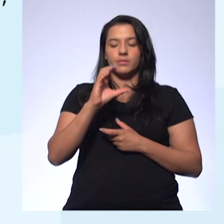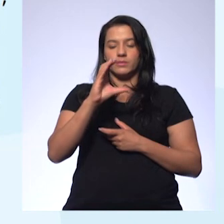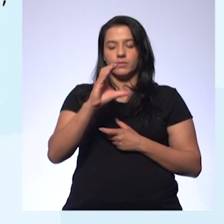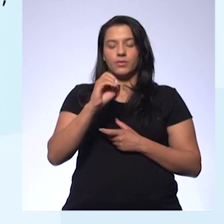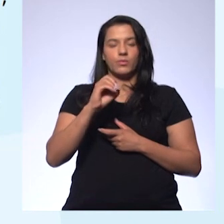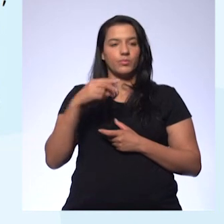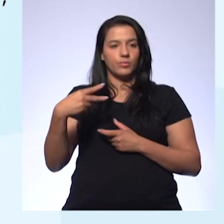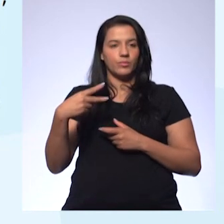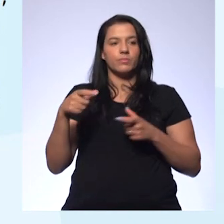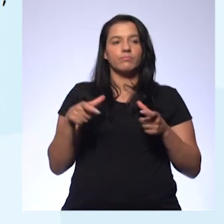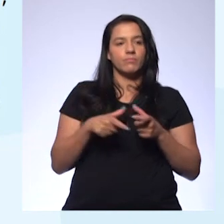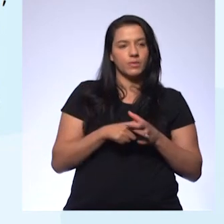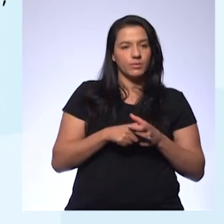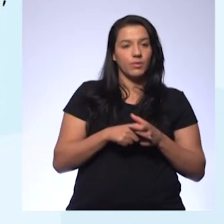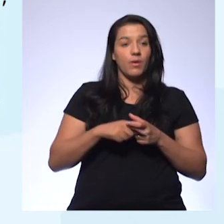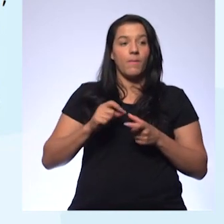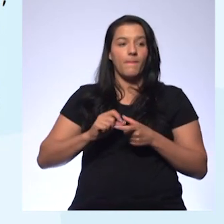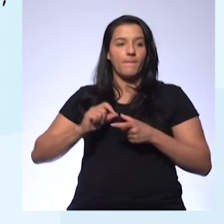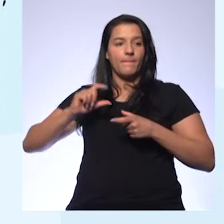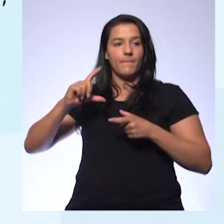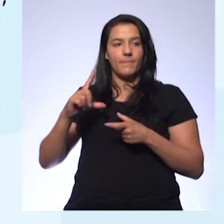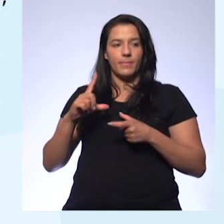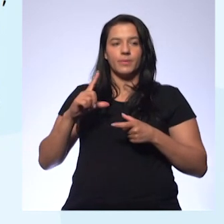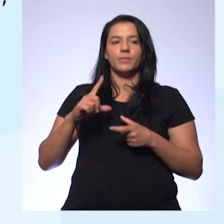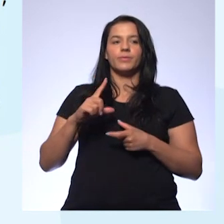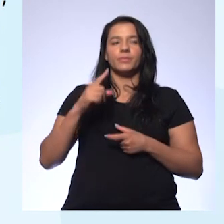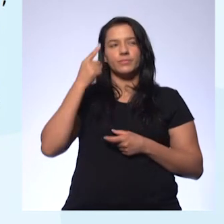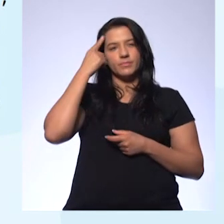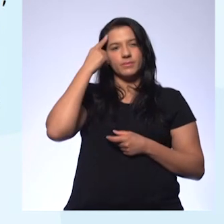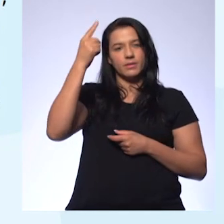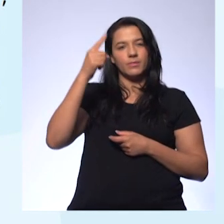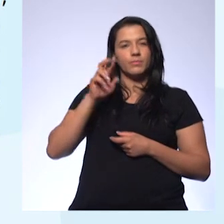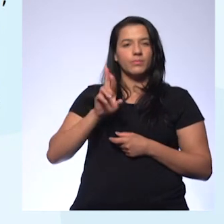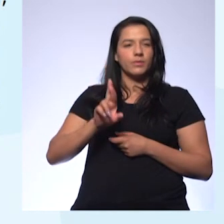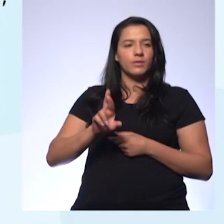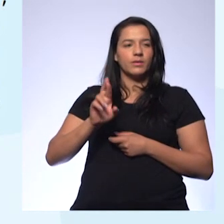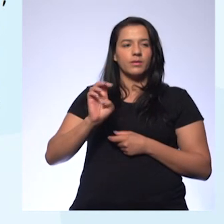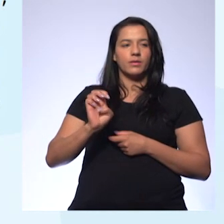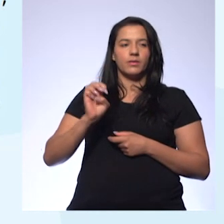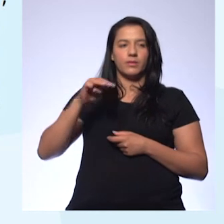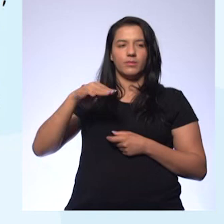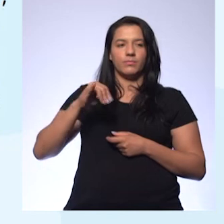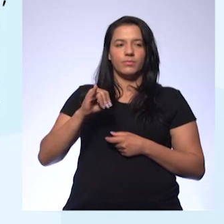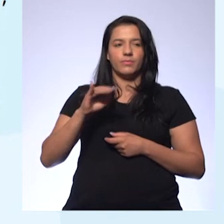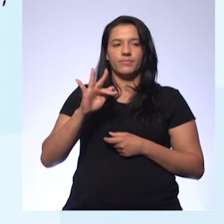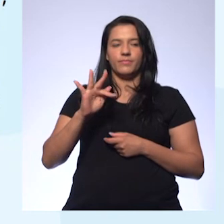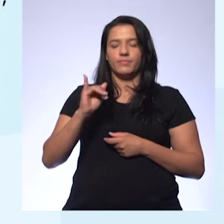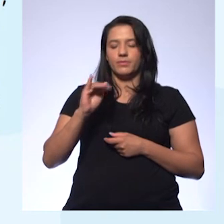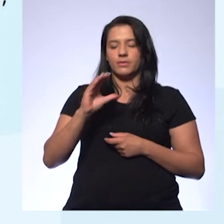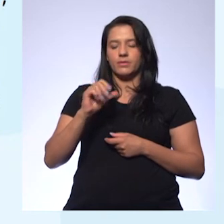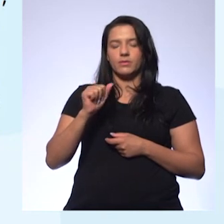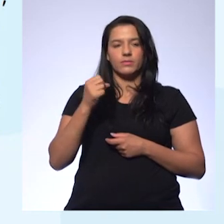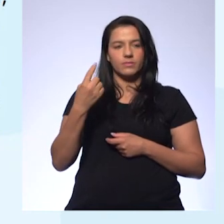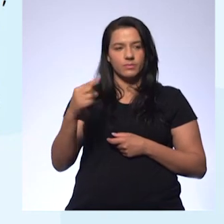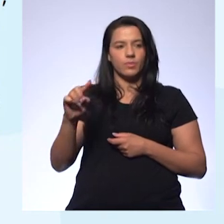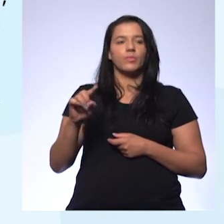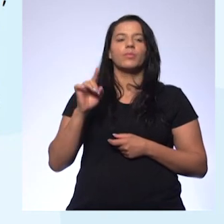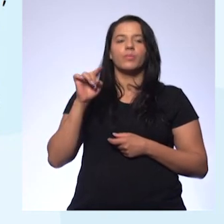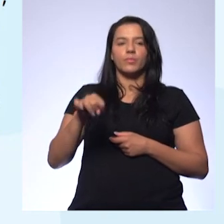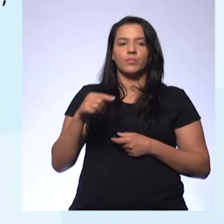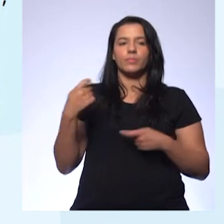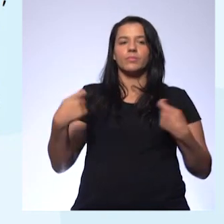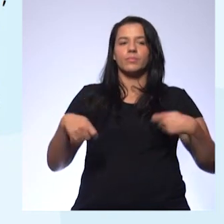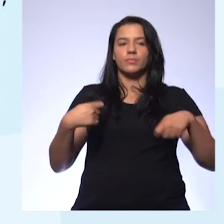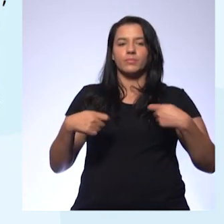possível, com o maior número de ramificação. Lembra da ramificação? Eu tenho a cadeia central, que é o tronco, e aquilo que está